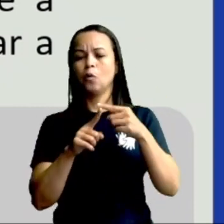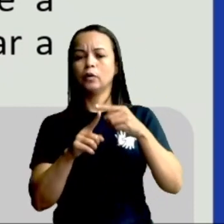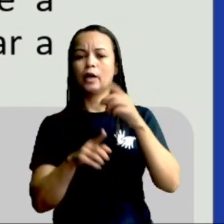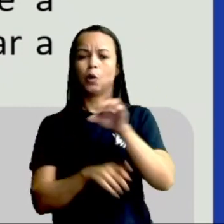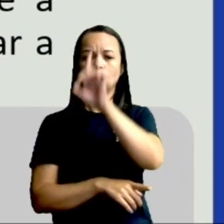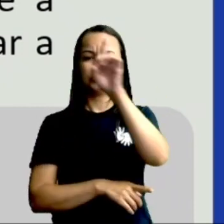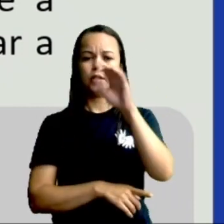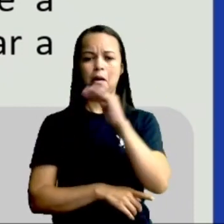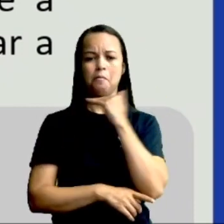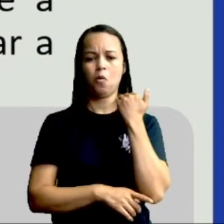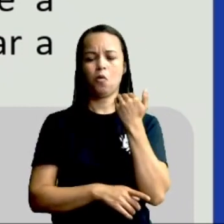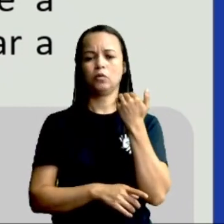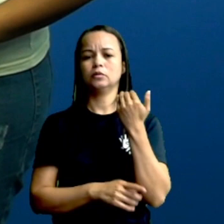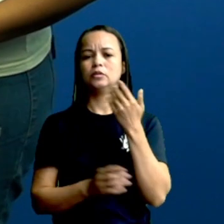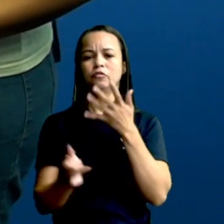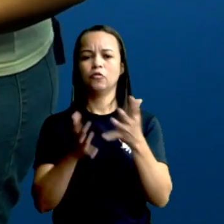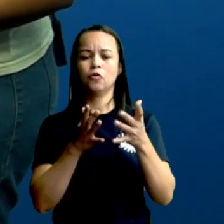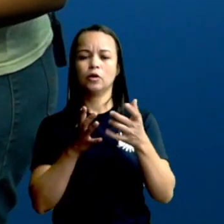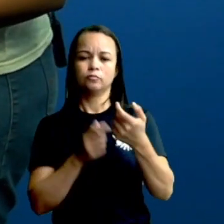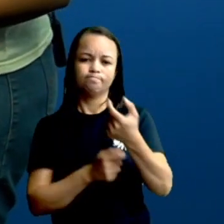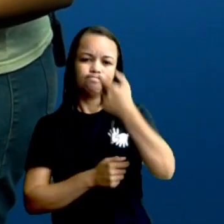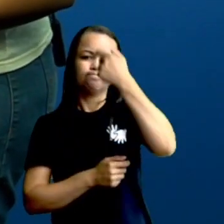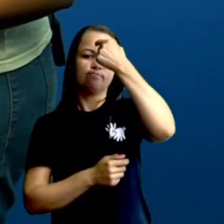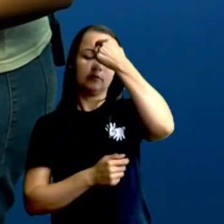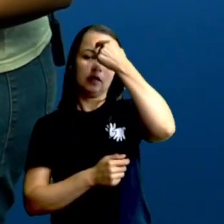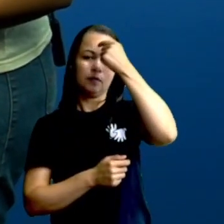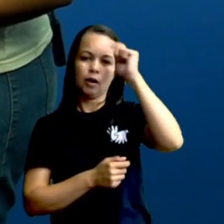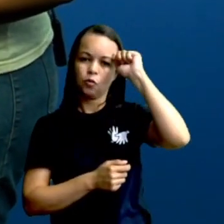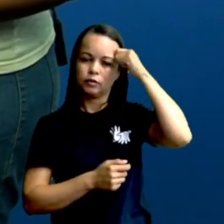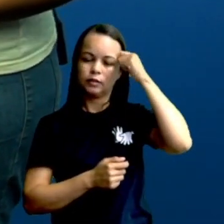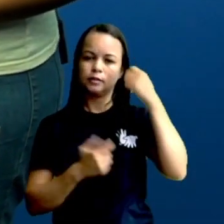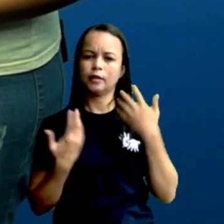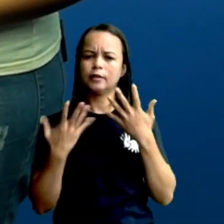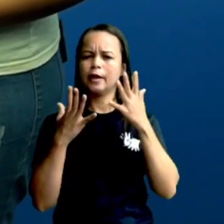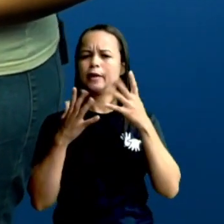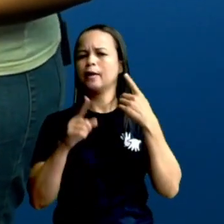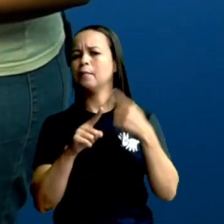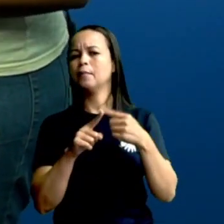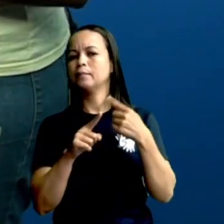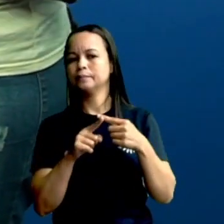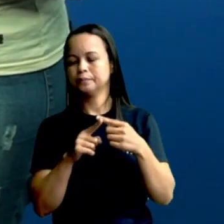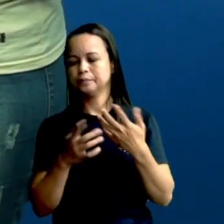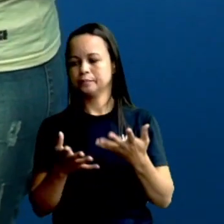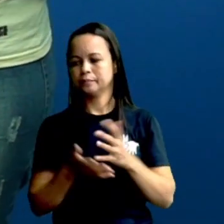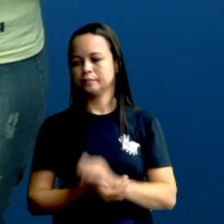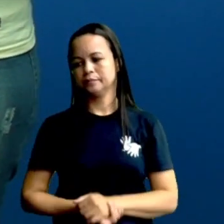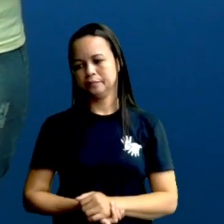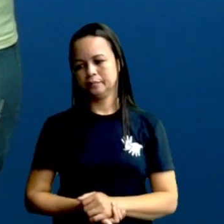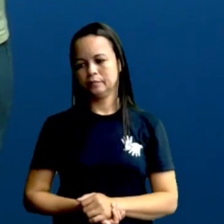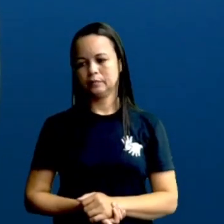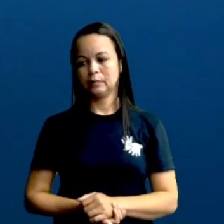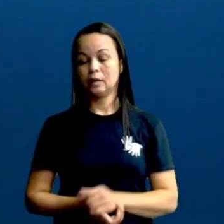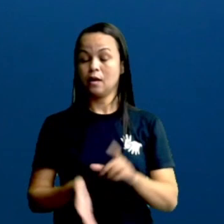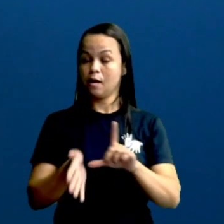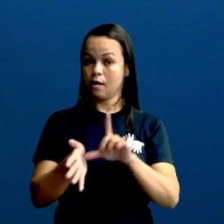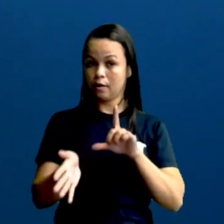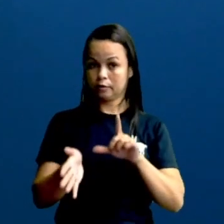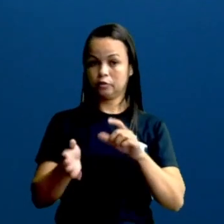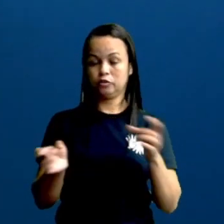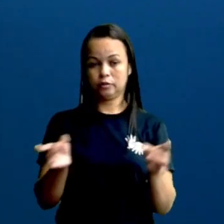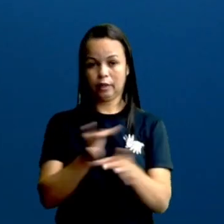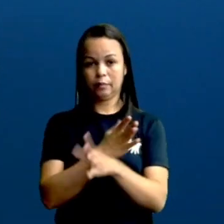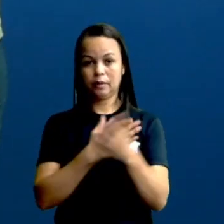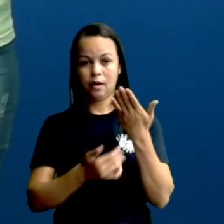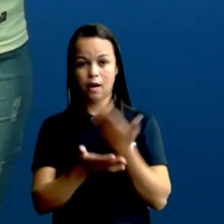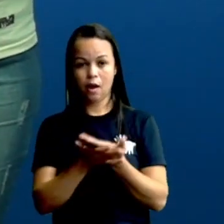para celebrar a consciência negra? E aqui, antes da gente terminar essa aula,